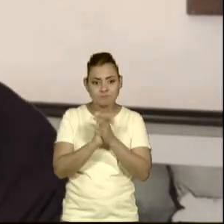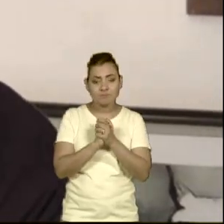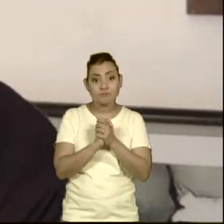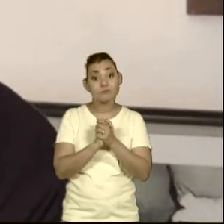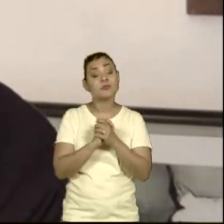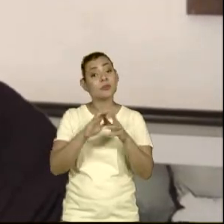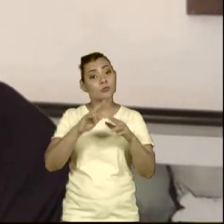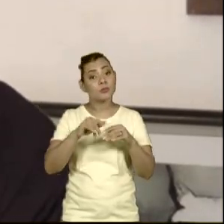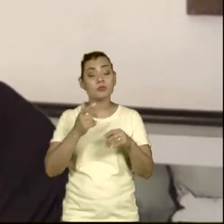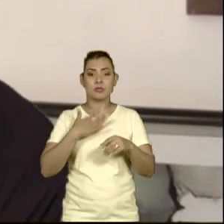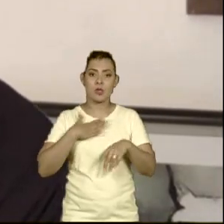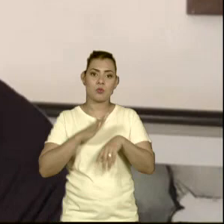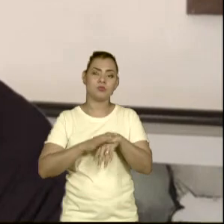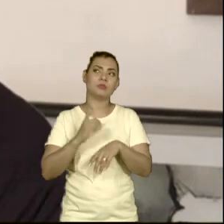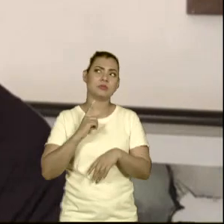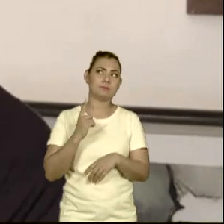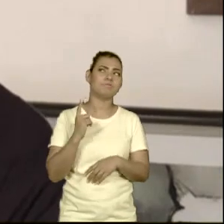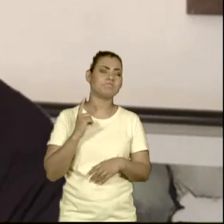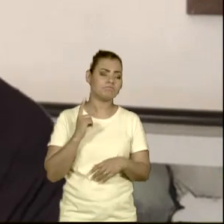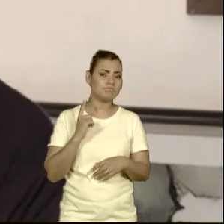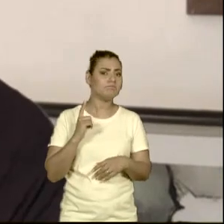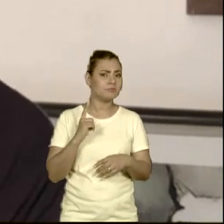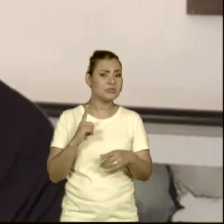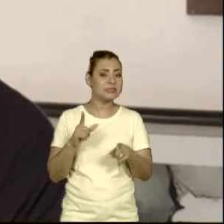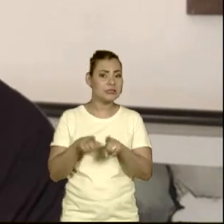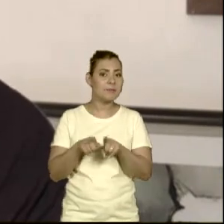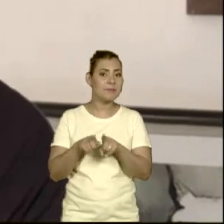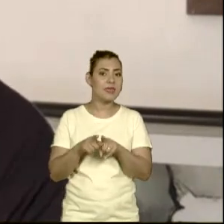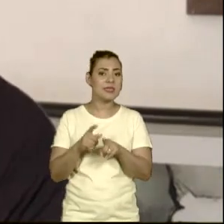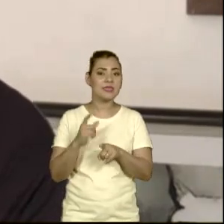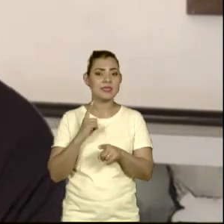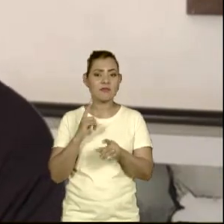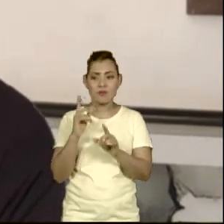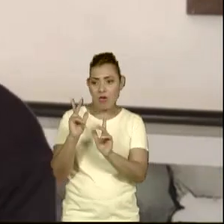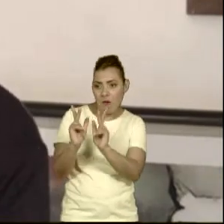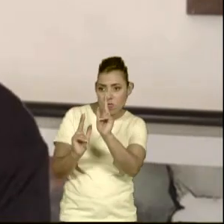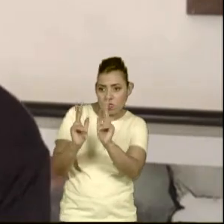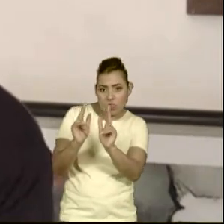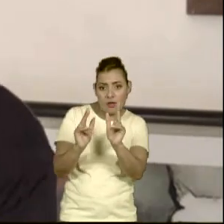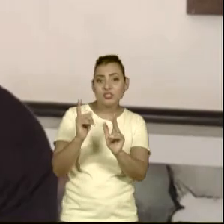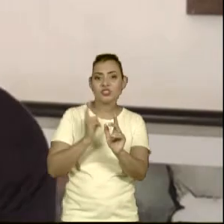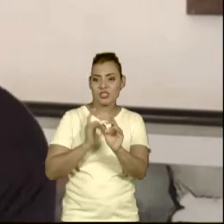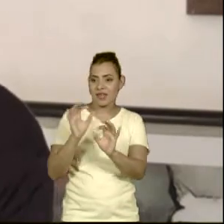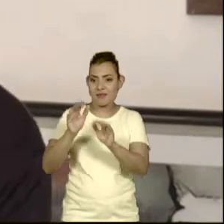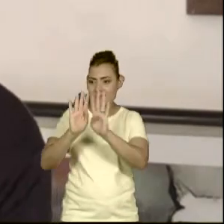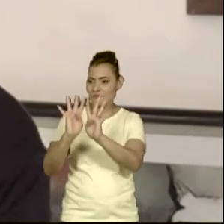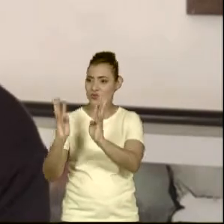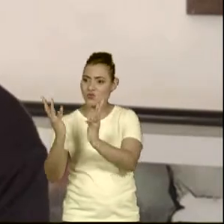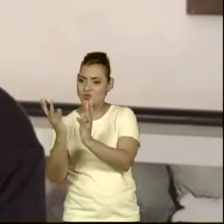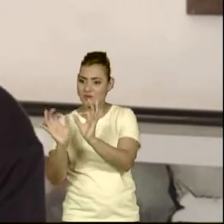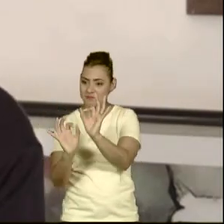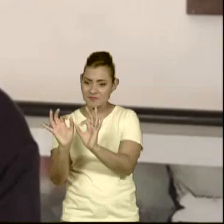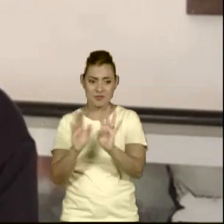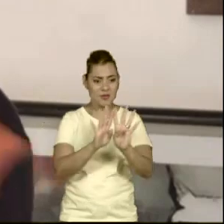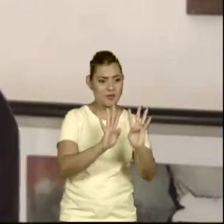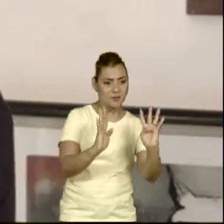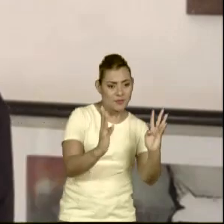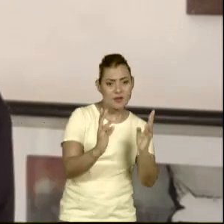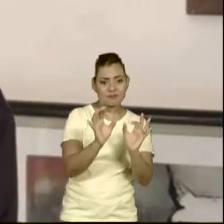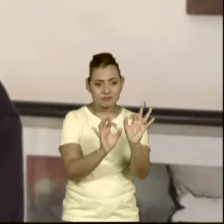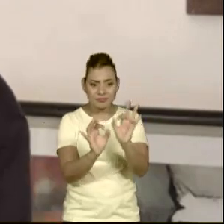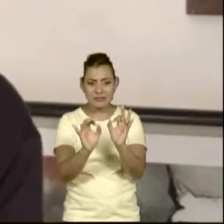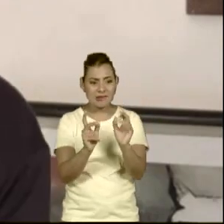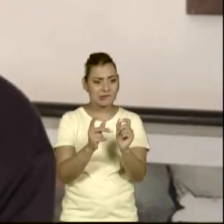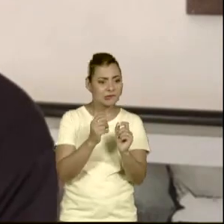Para fazer o piloto, eu peguei alguns dos quadros, porque tinham cenários diferentes, eu peguei pelo menos cada um dos cenários para poder